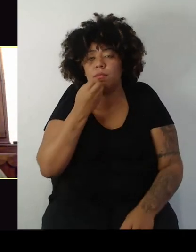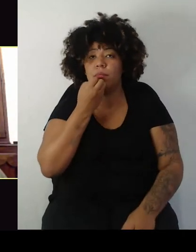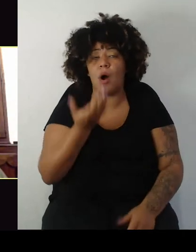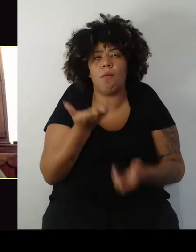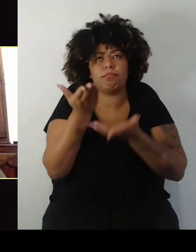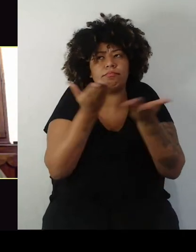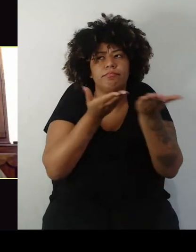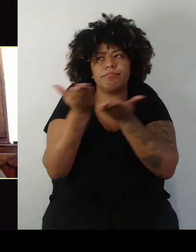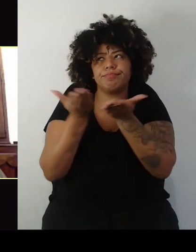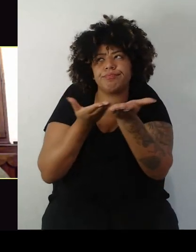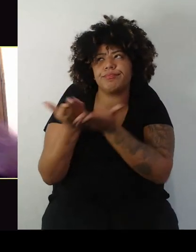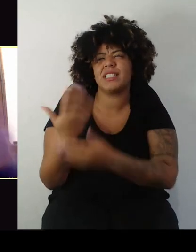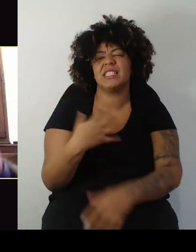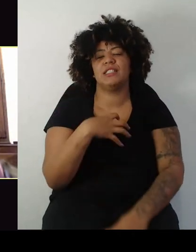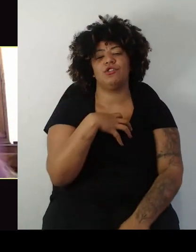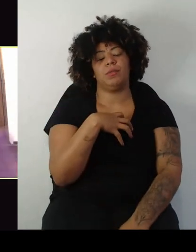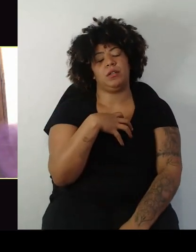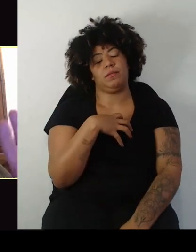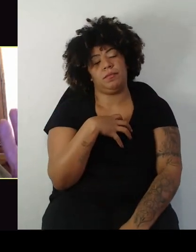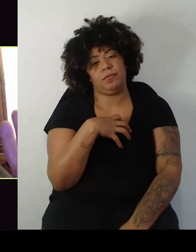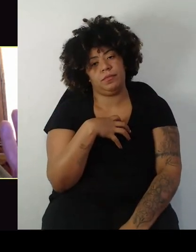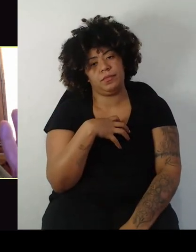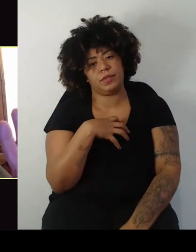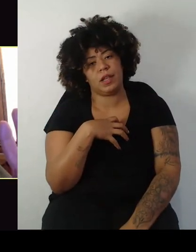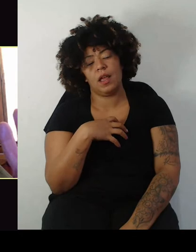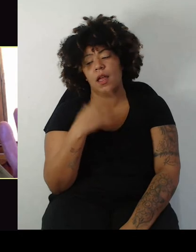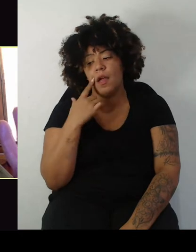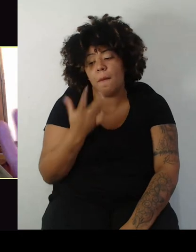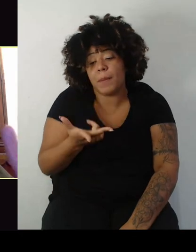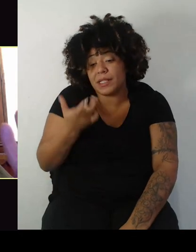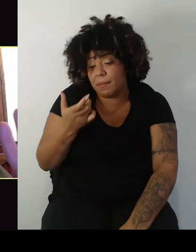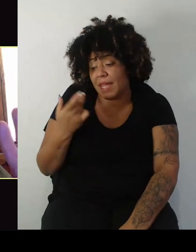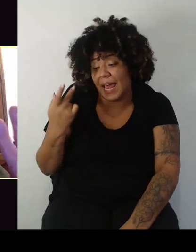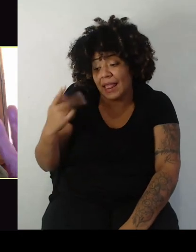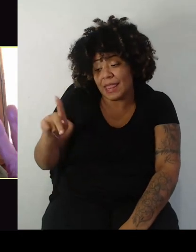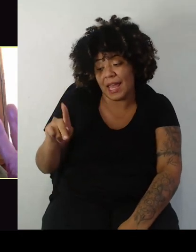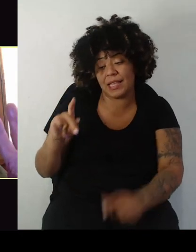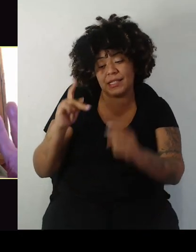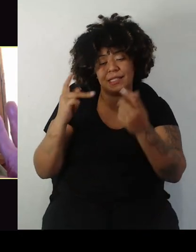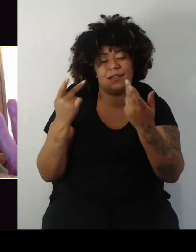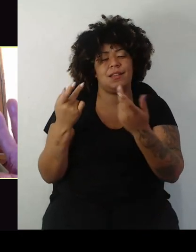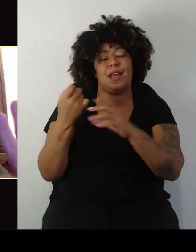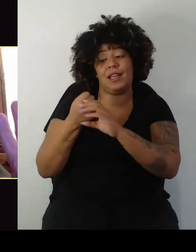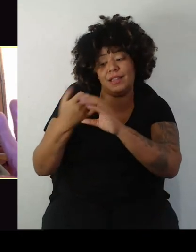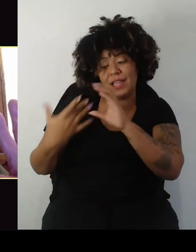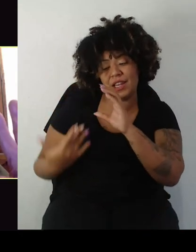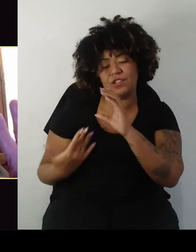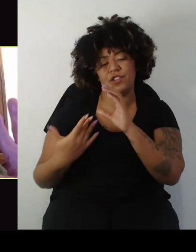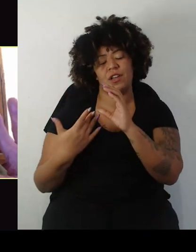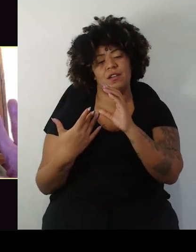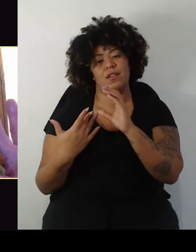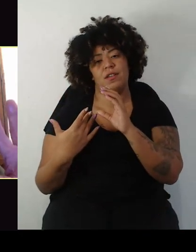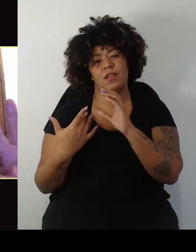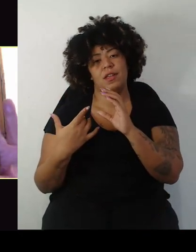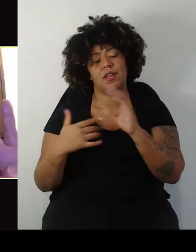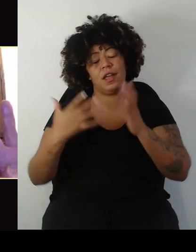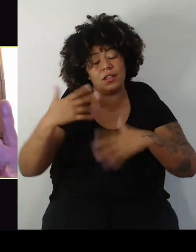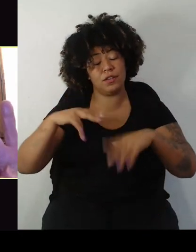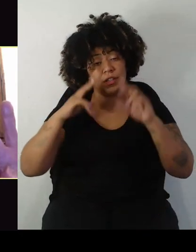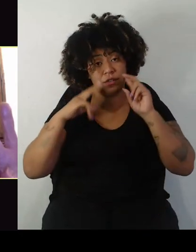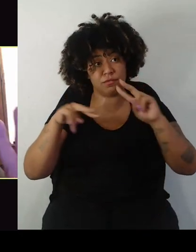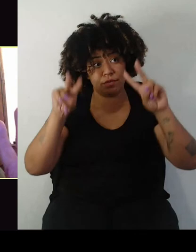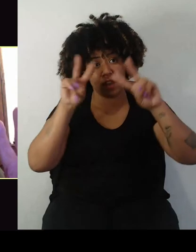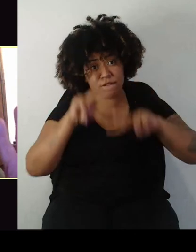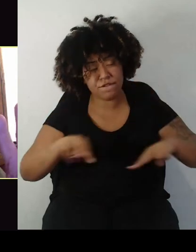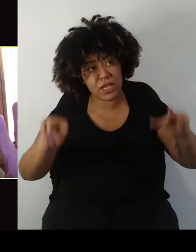esse sentimento essa natureza simpática acaba transparecendo pelas